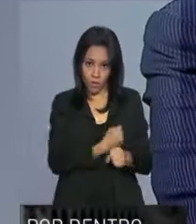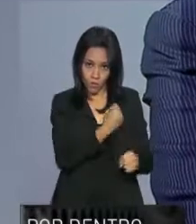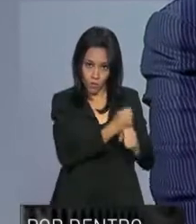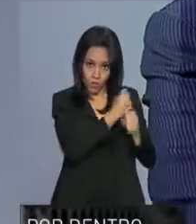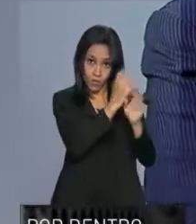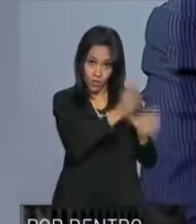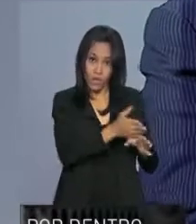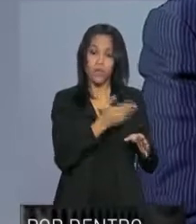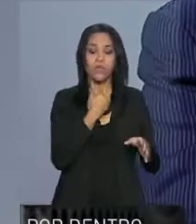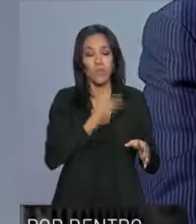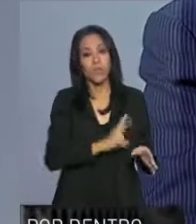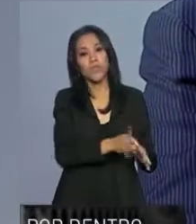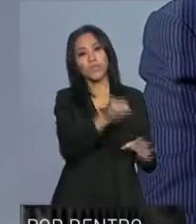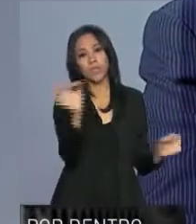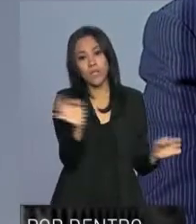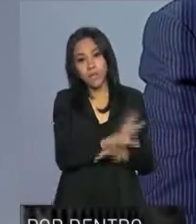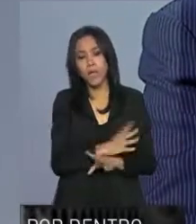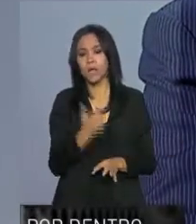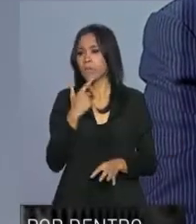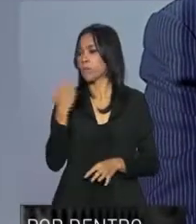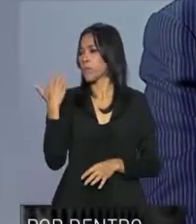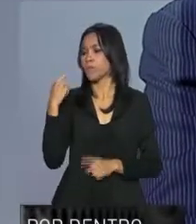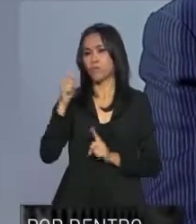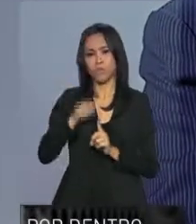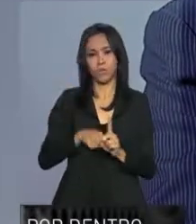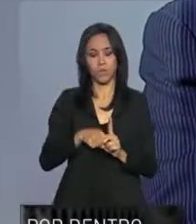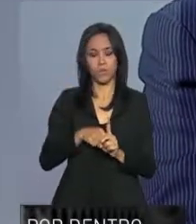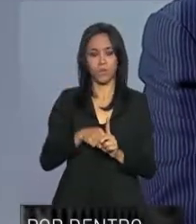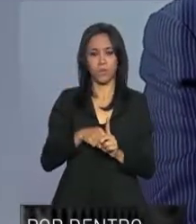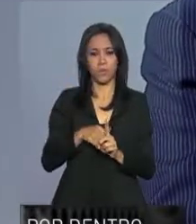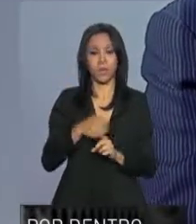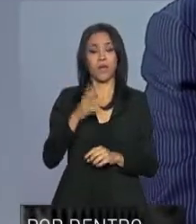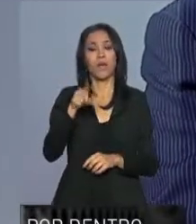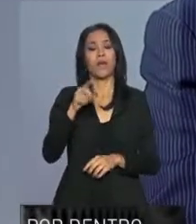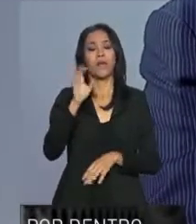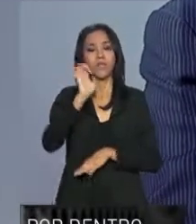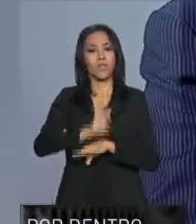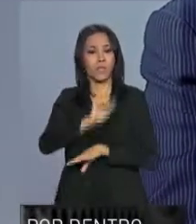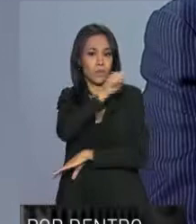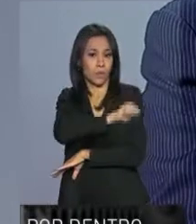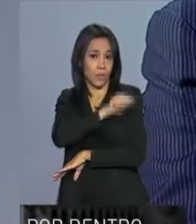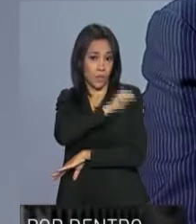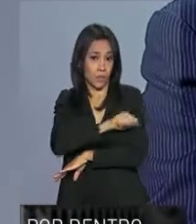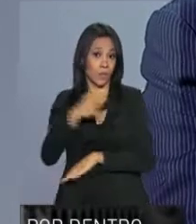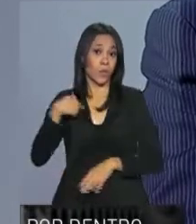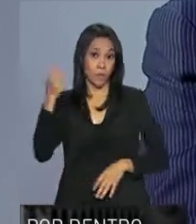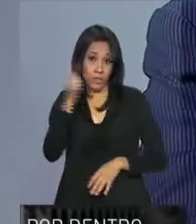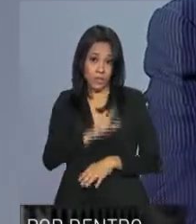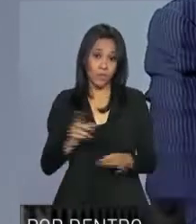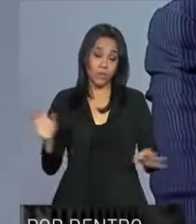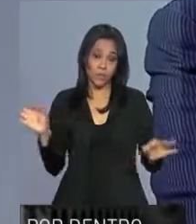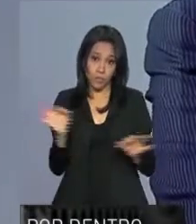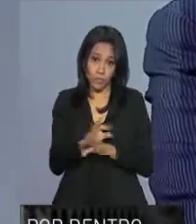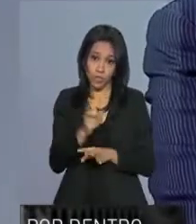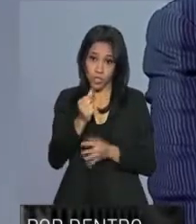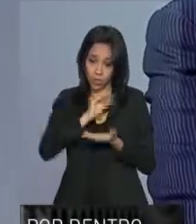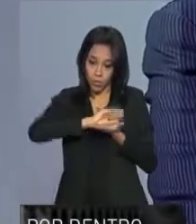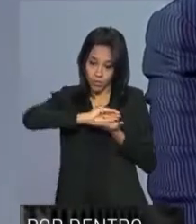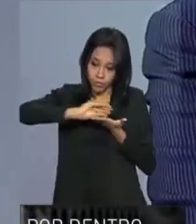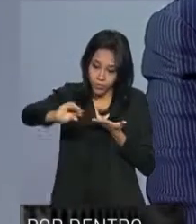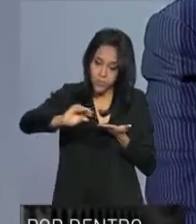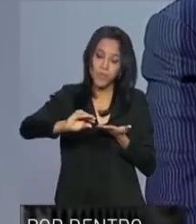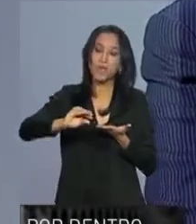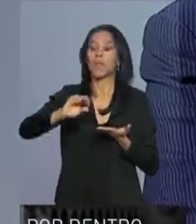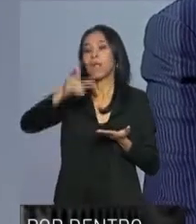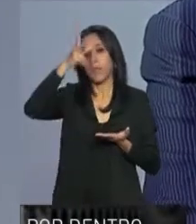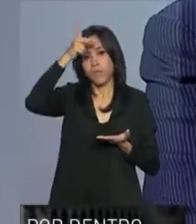a título de exemplo há poucos dias autorizamos a conclusão para a transbrasil um grande investimento para que a prefeitura do